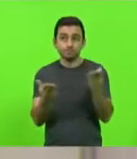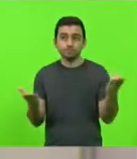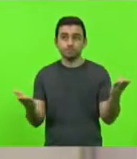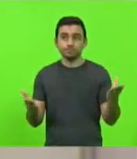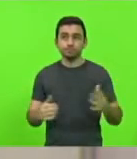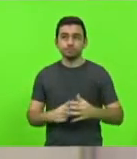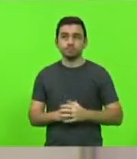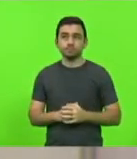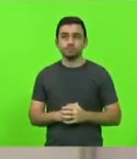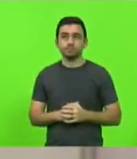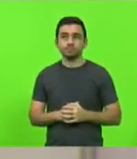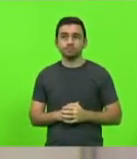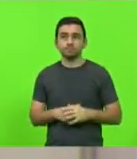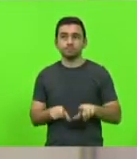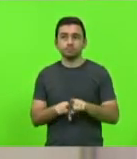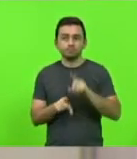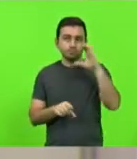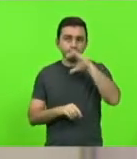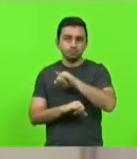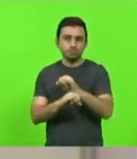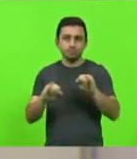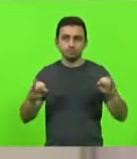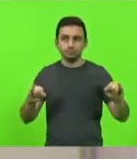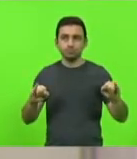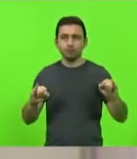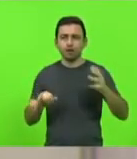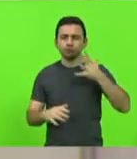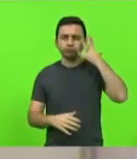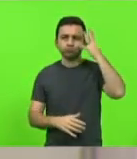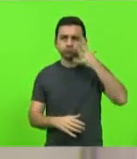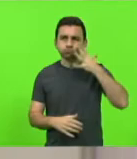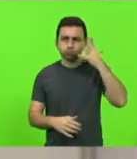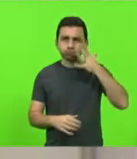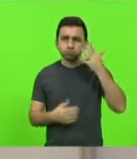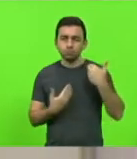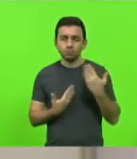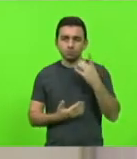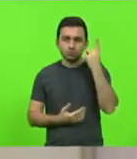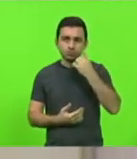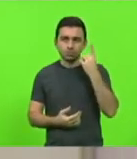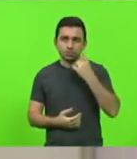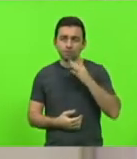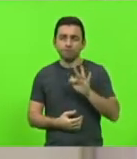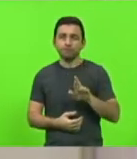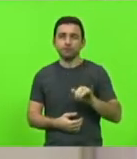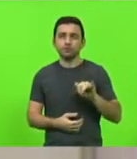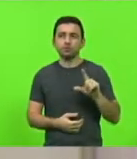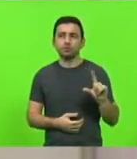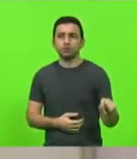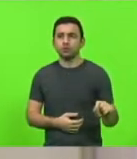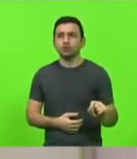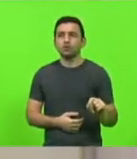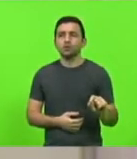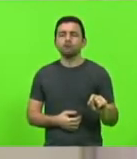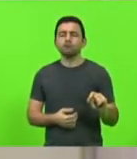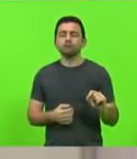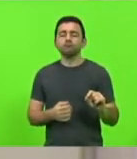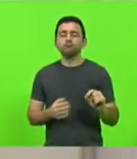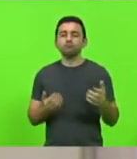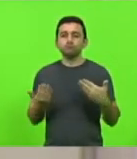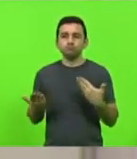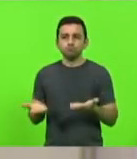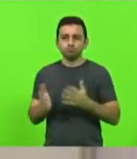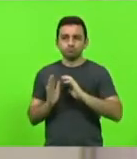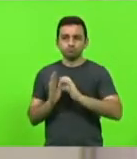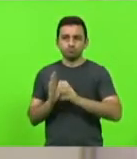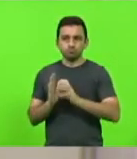à distribuição. Breves comunicações. Fez uso da palavra o senhor deputado Frigo. Grande expediente. Neste horário destinado aos